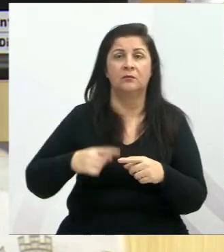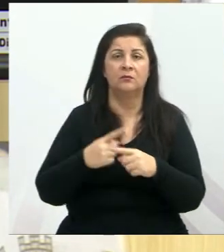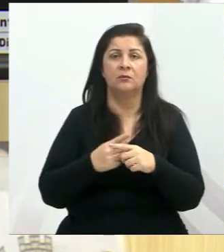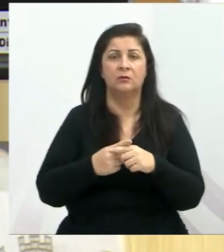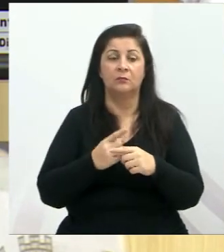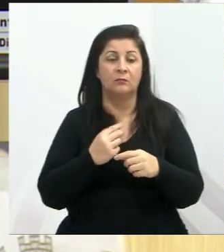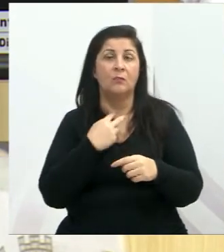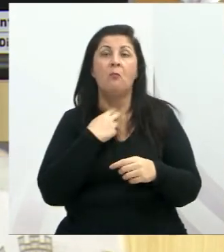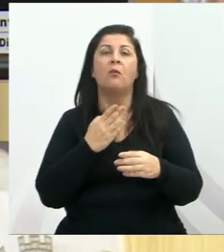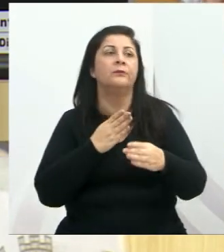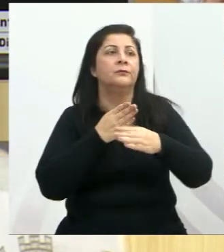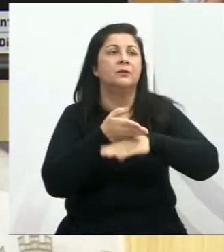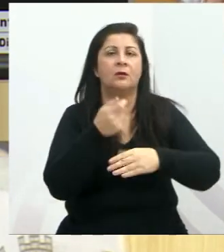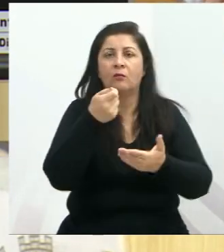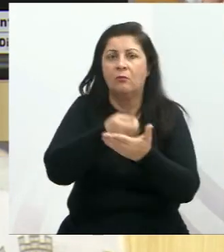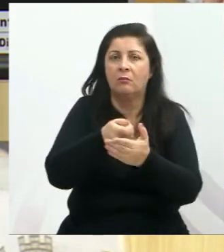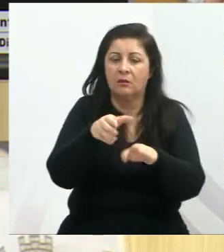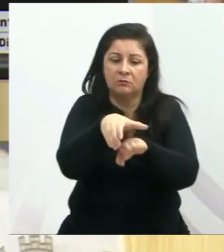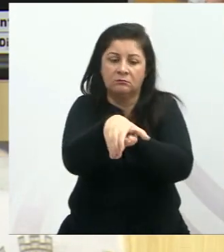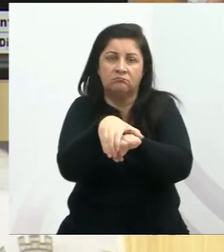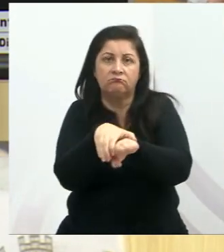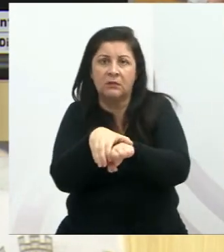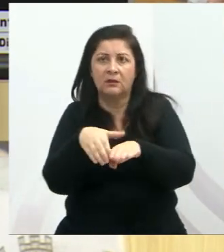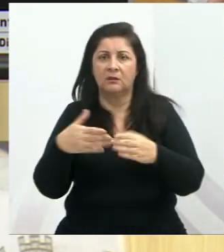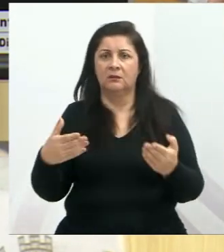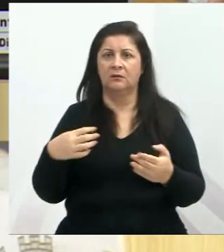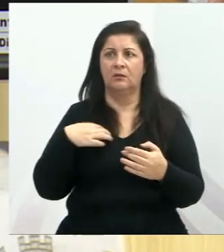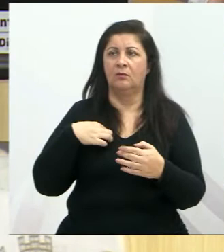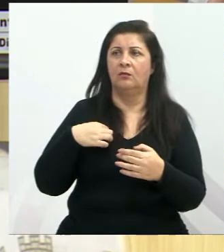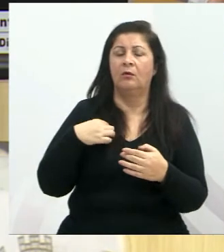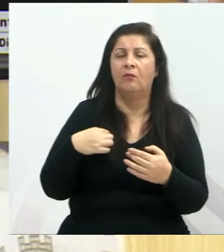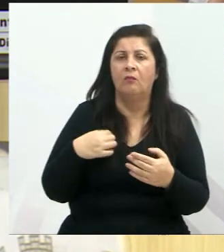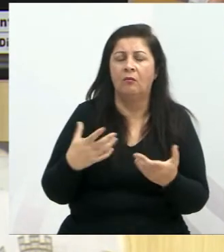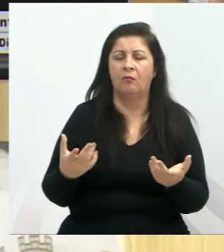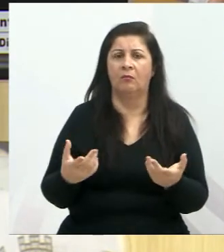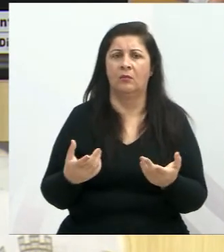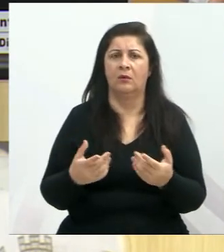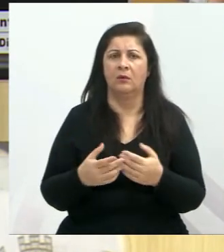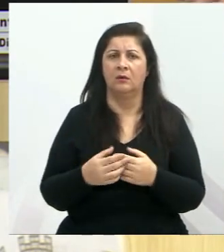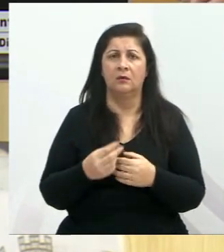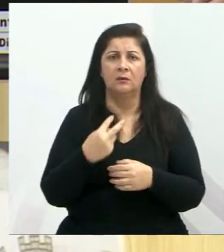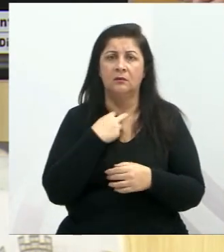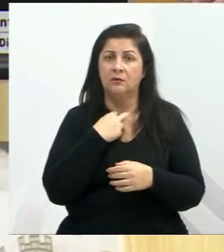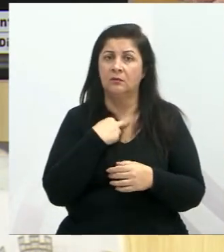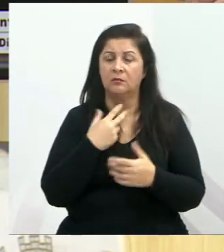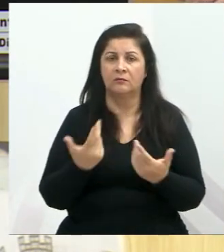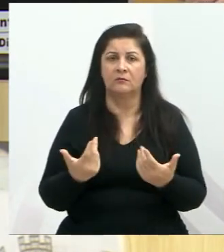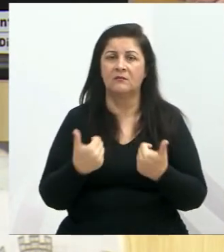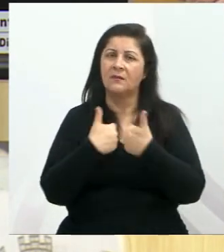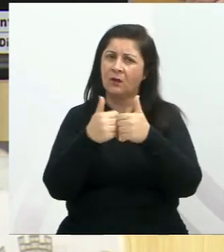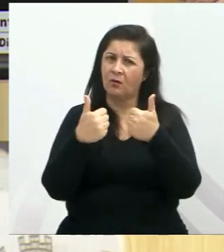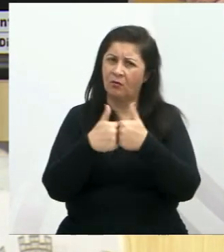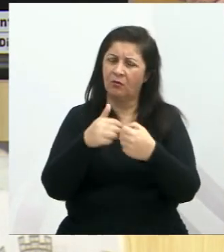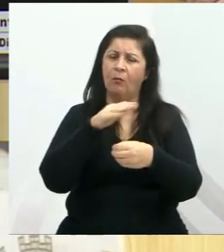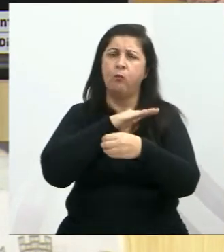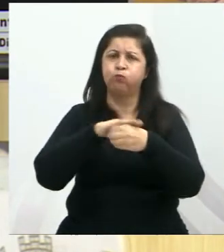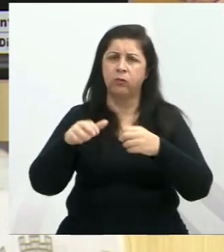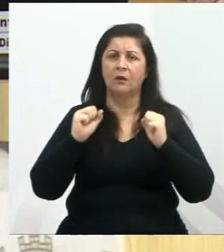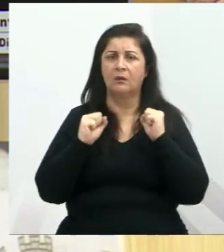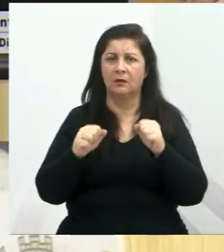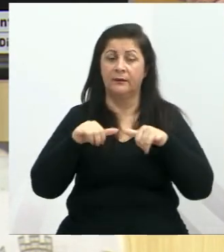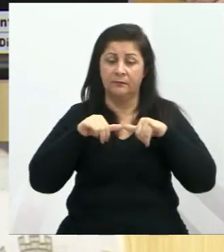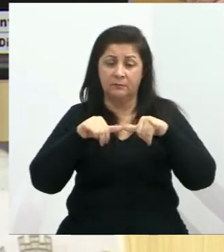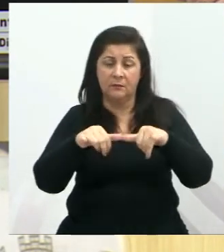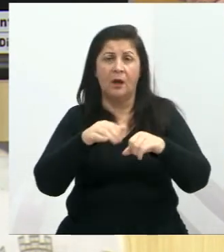um sapato, comprar uma roupa, ainda que não prove como antes, não pode. Ônibus lotado, mercado